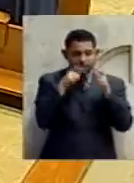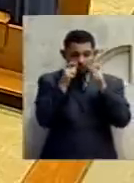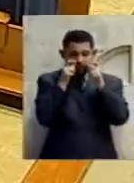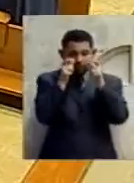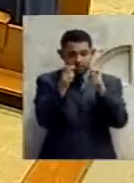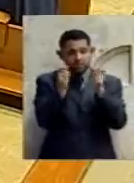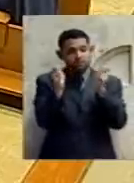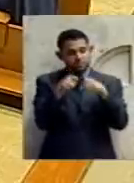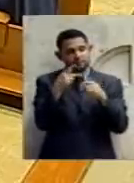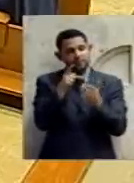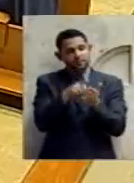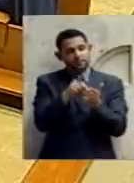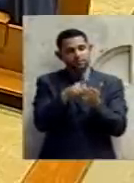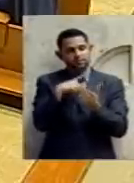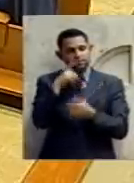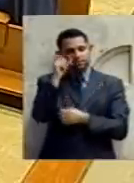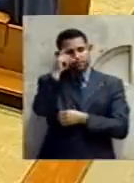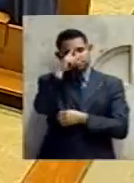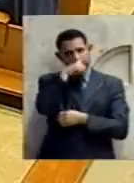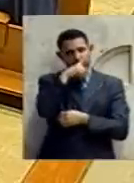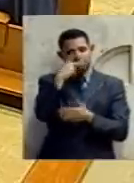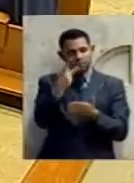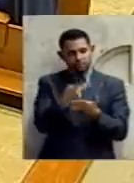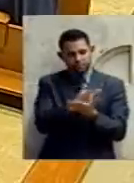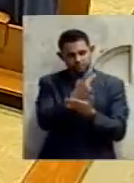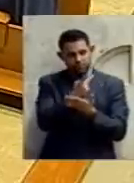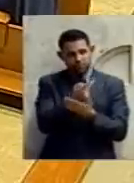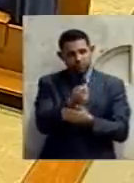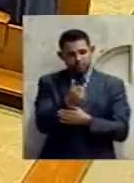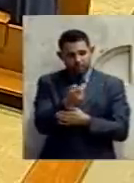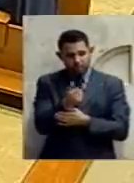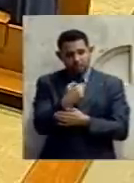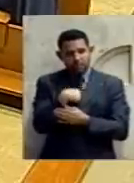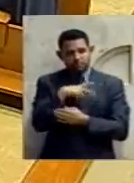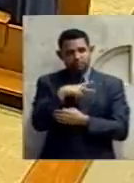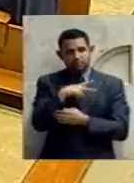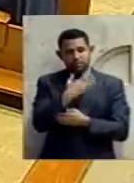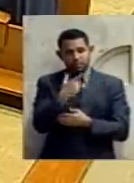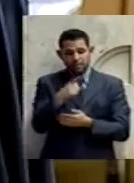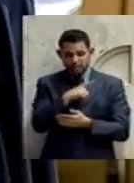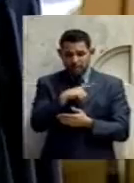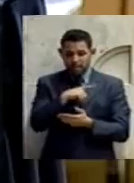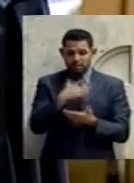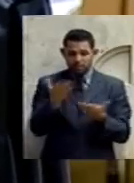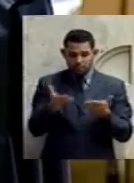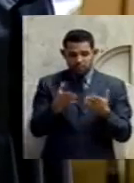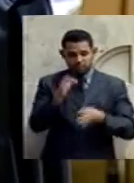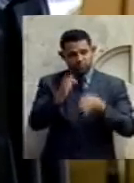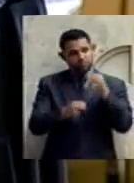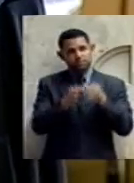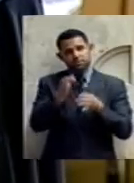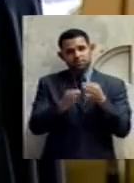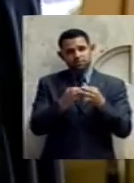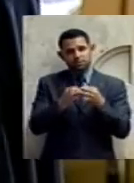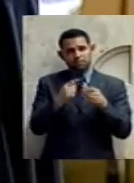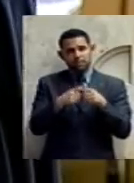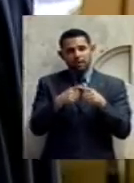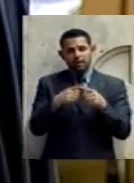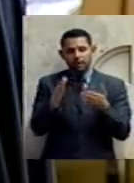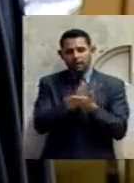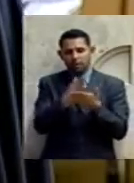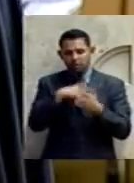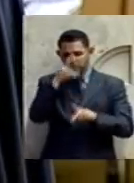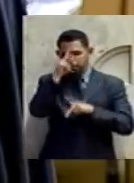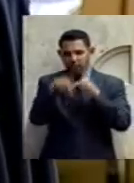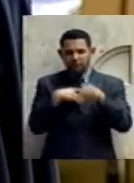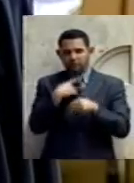ser difícil e desumano pelo número pequeno de magistrados que esta Corte tem, para evitar que o descrédito de um